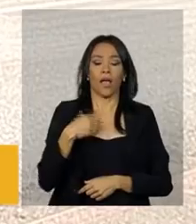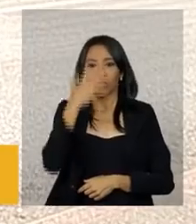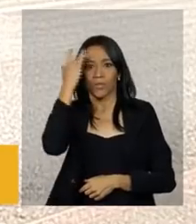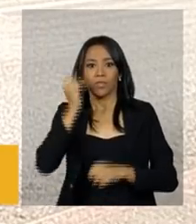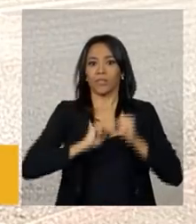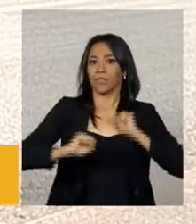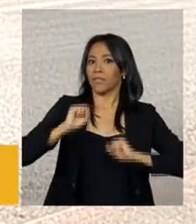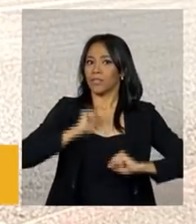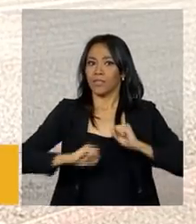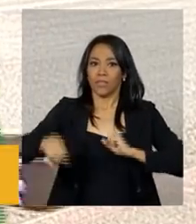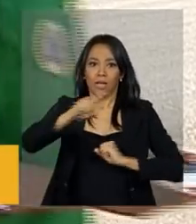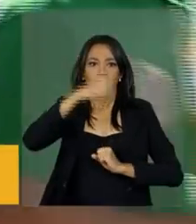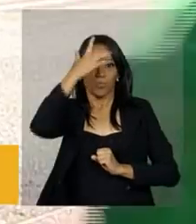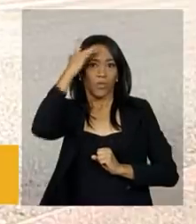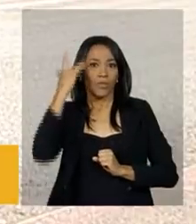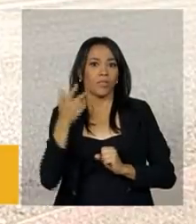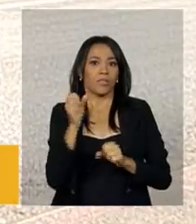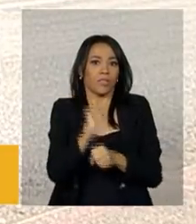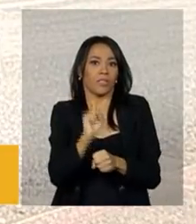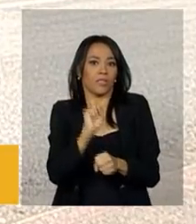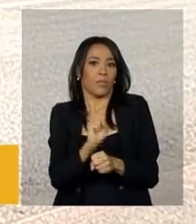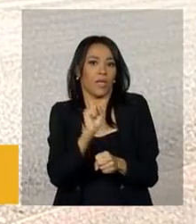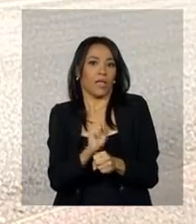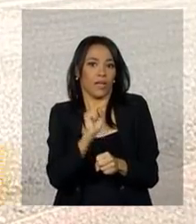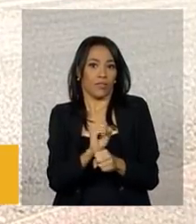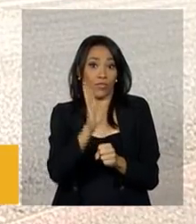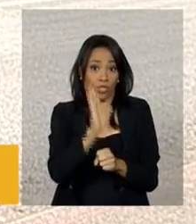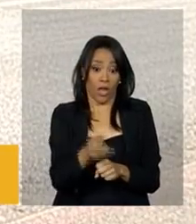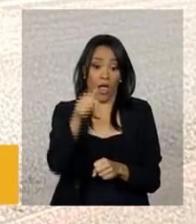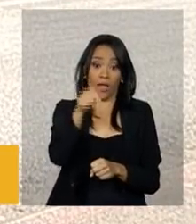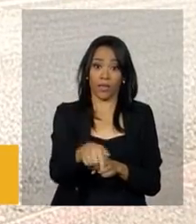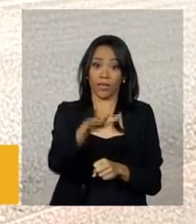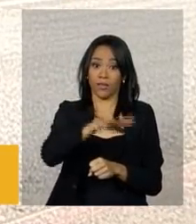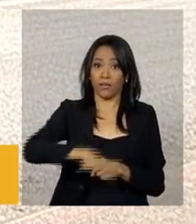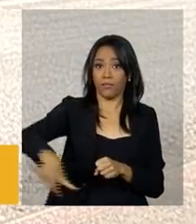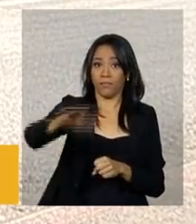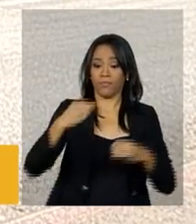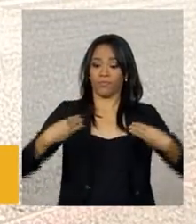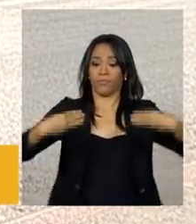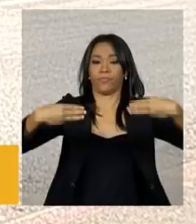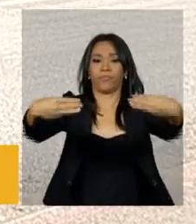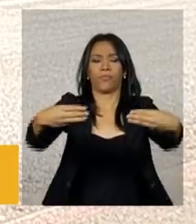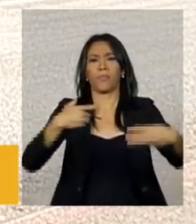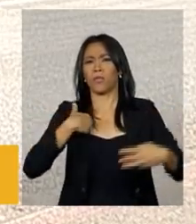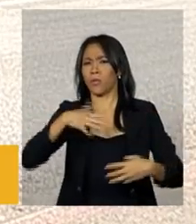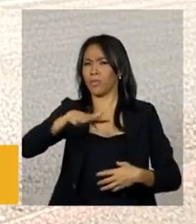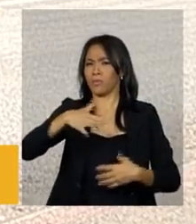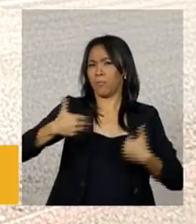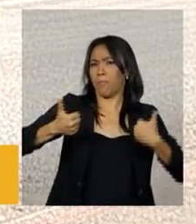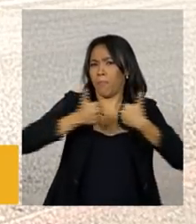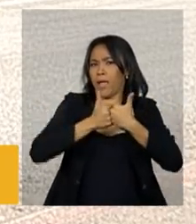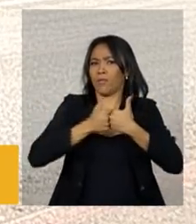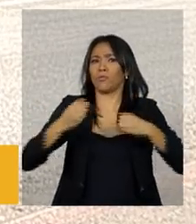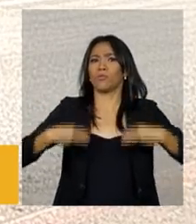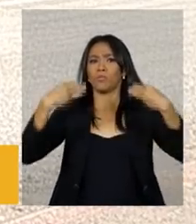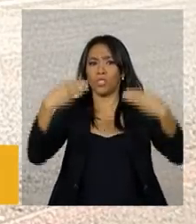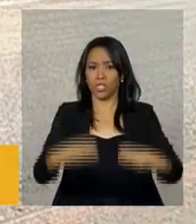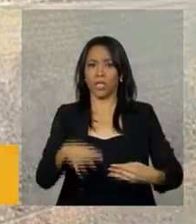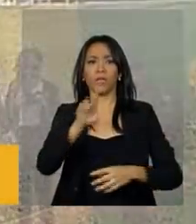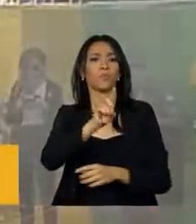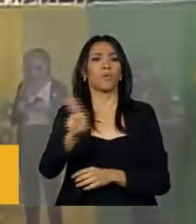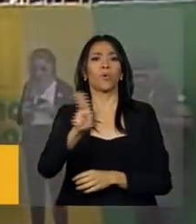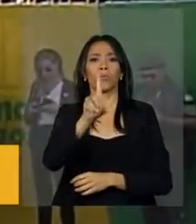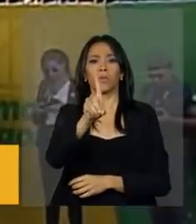presidente Michel Temer já é aguardado aqui na Esplanada dos Ministérios. Eu estou na altura do Ministério da Defesa e logo atrás de mim